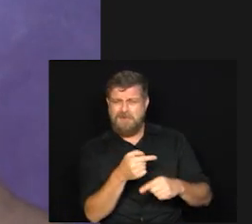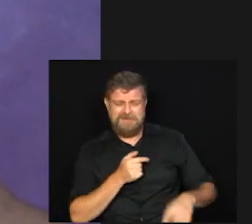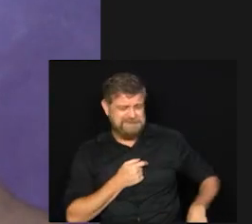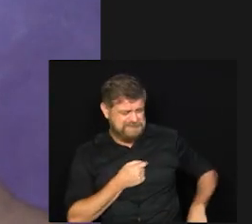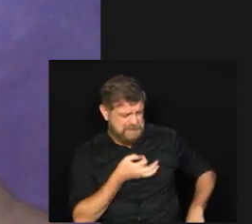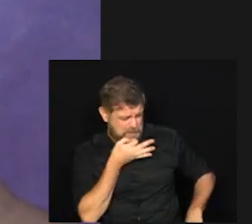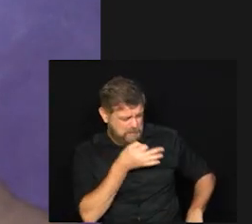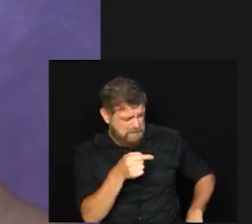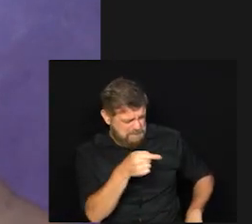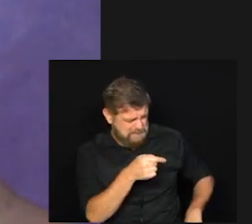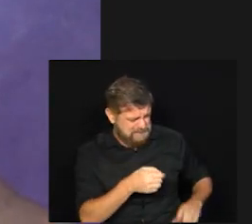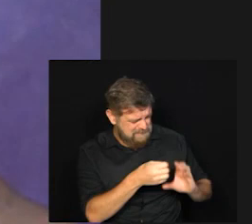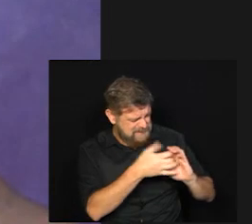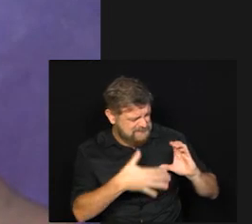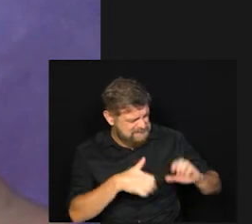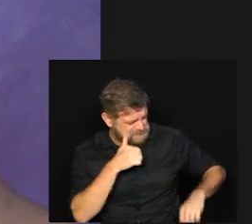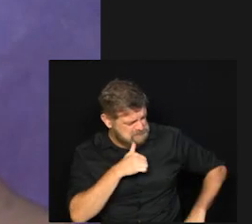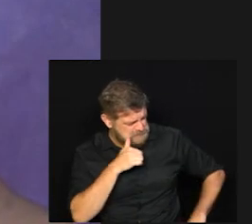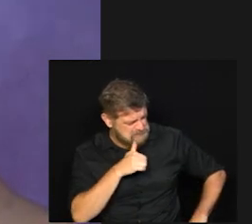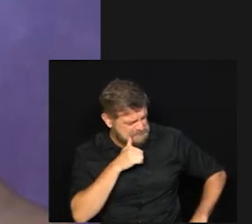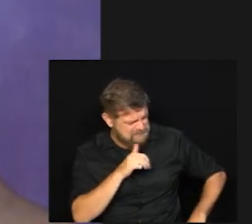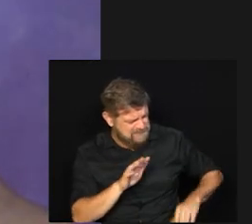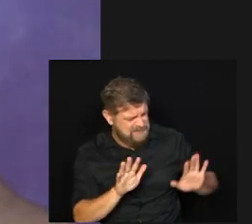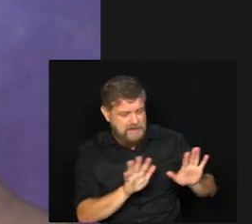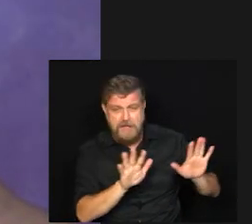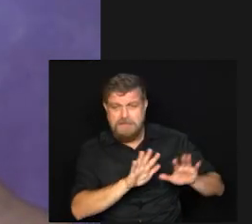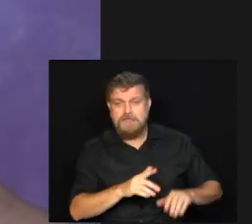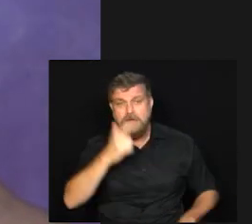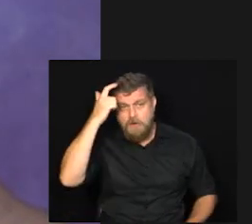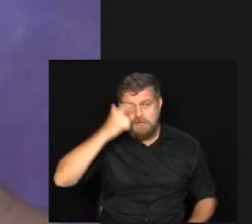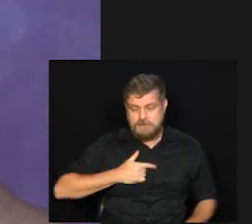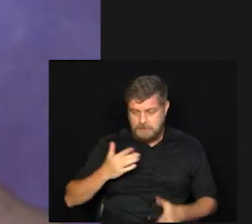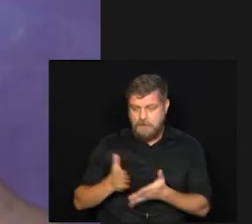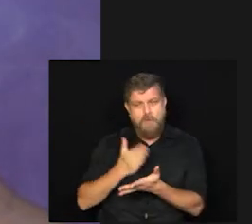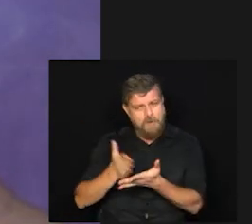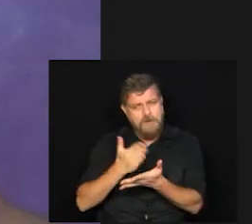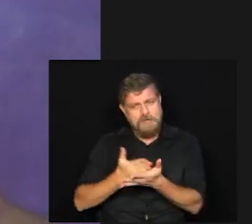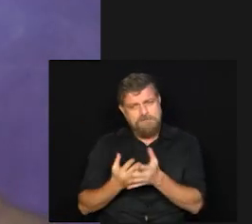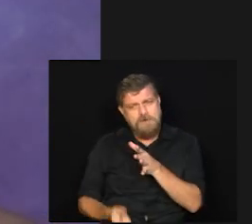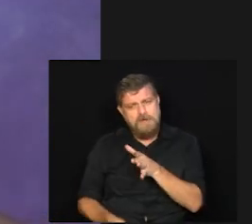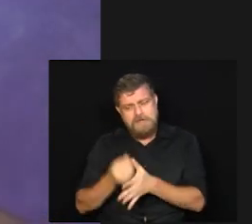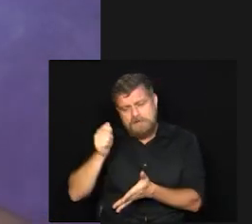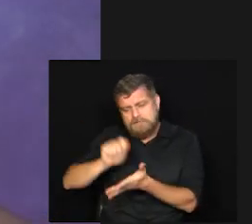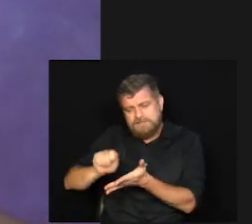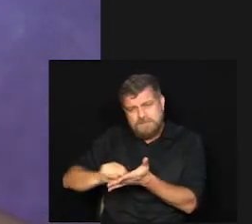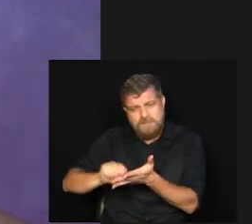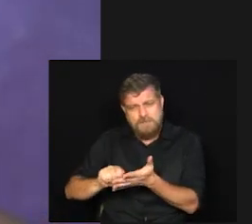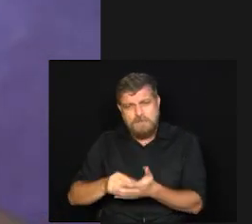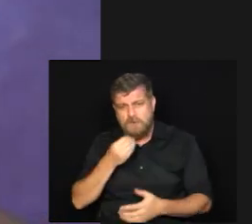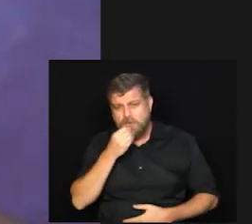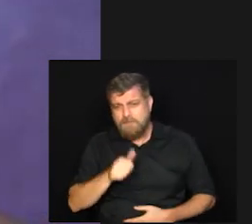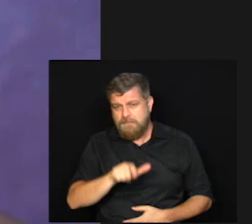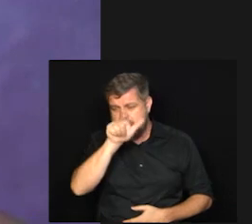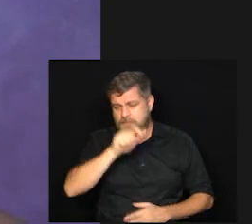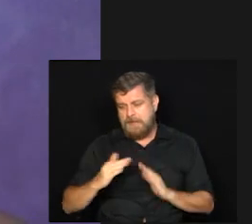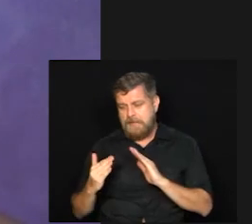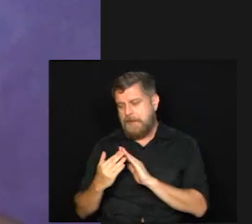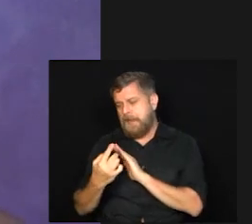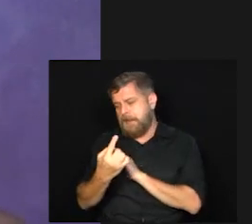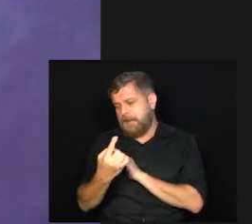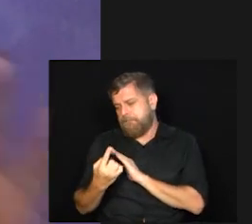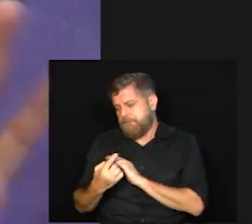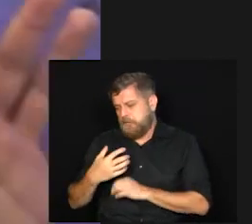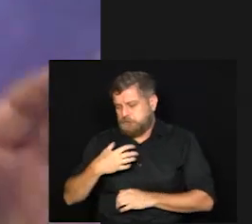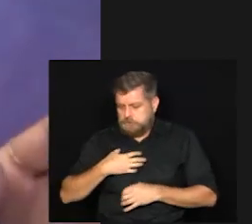fala e o livro veio por muito desses motivos também, assim, porque tudo bem se quiser ser do lar,